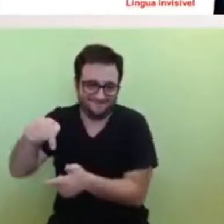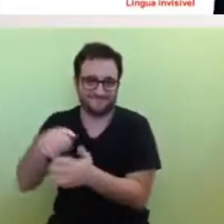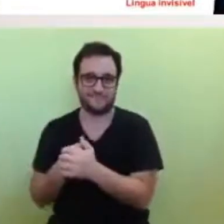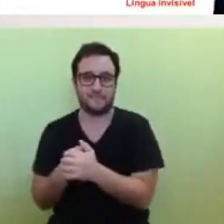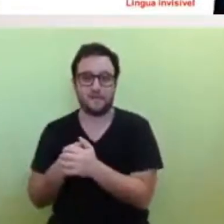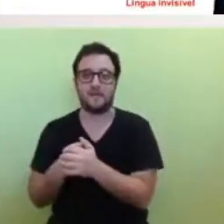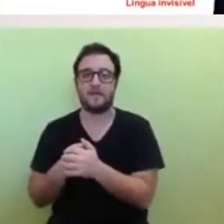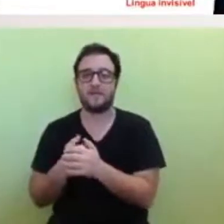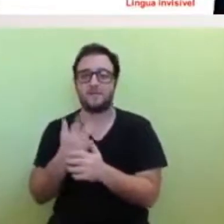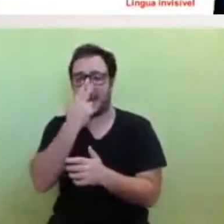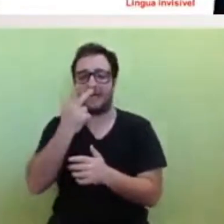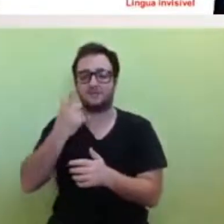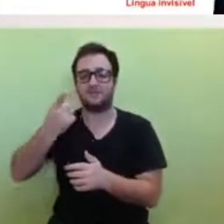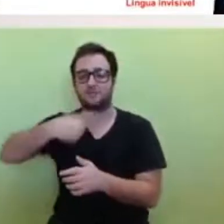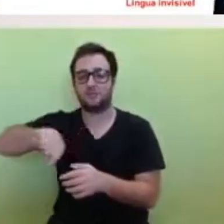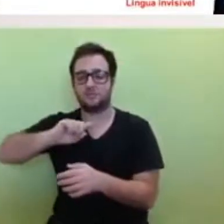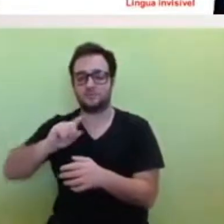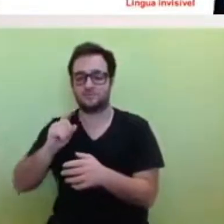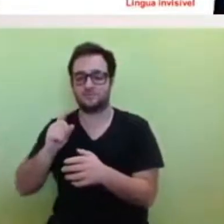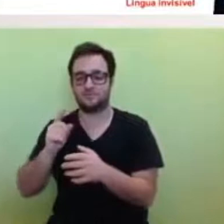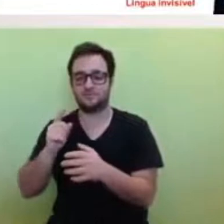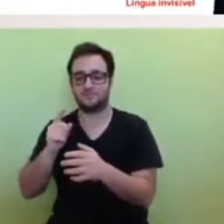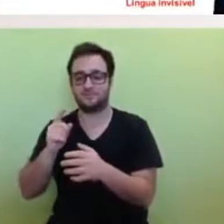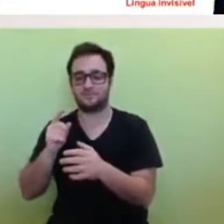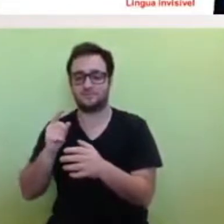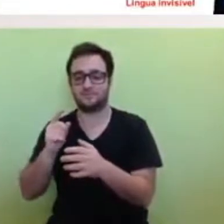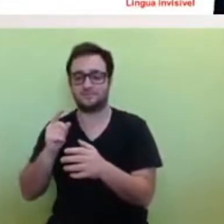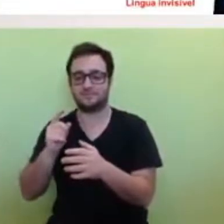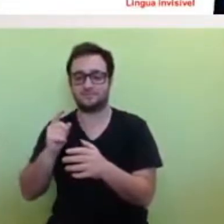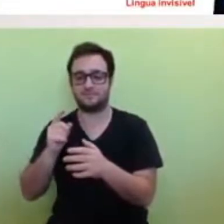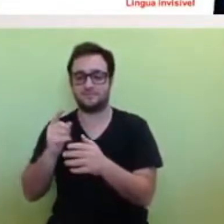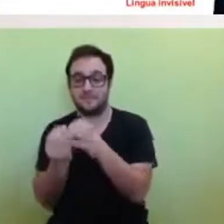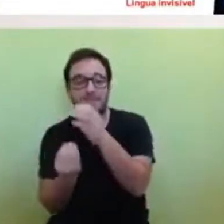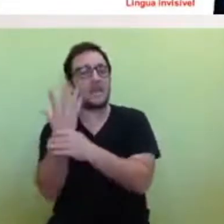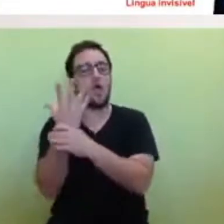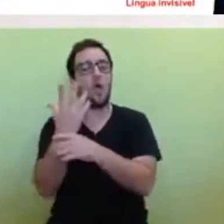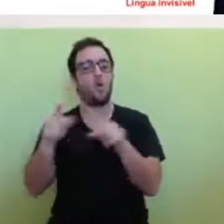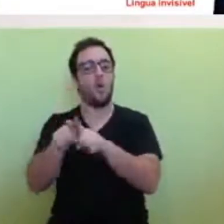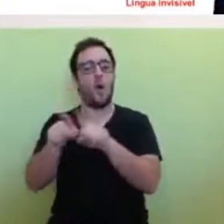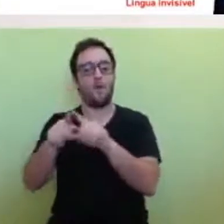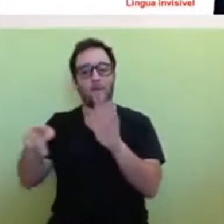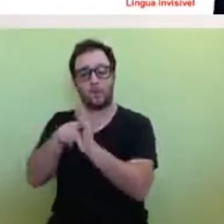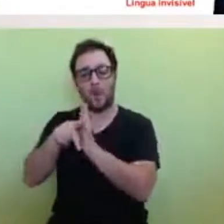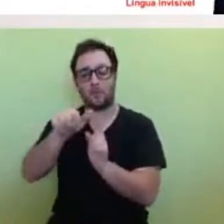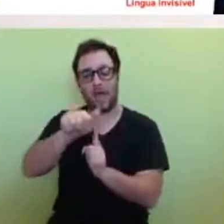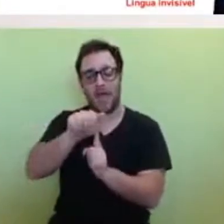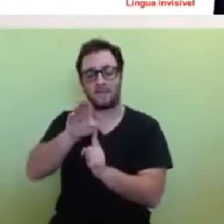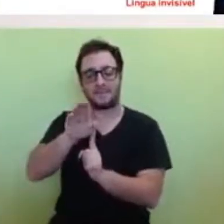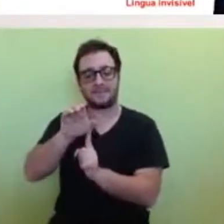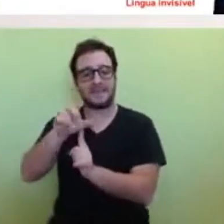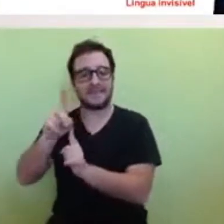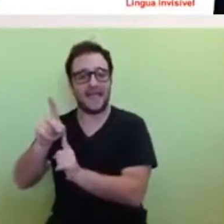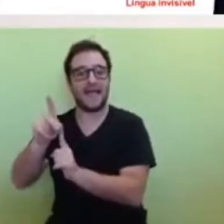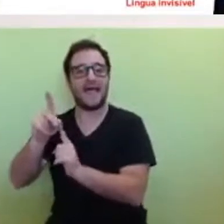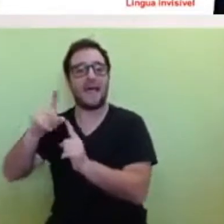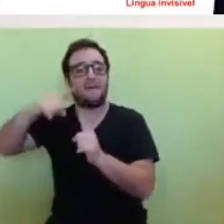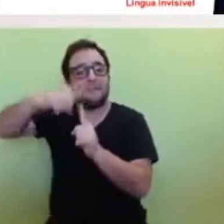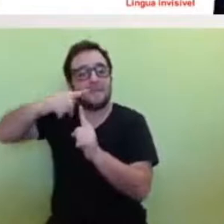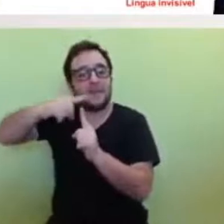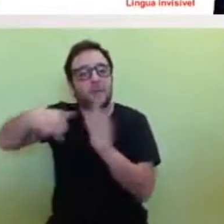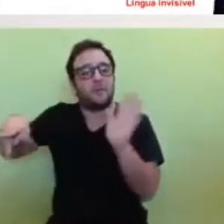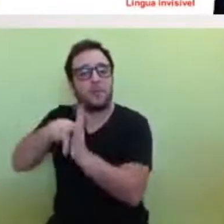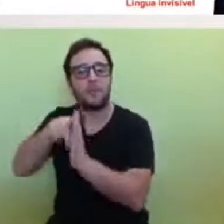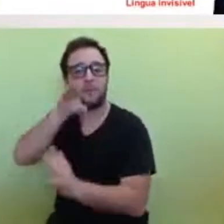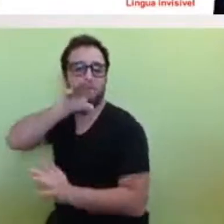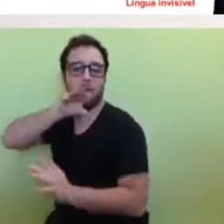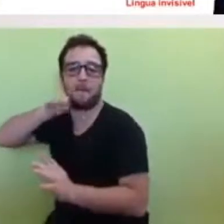né, que nós usamos para escrever, ele surge conforme a cultura de cada região. Então, ele pode